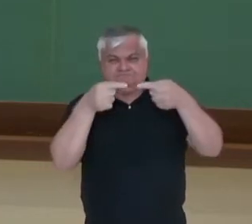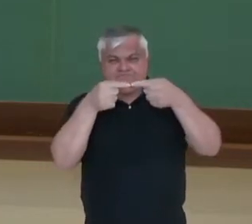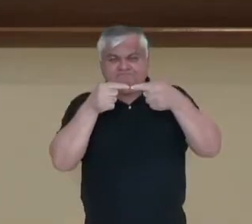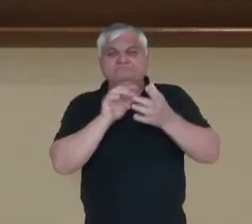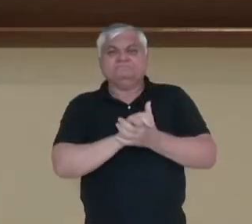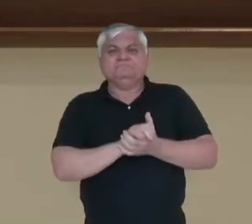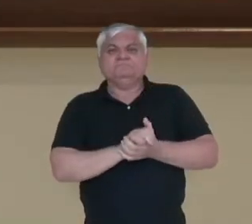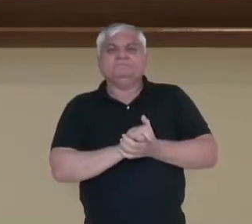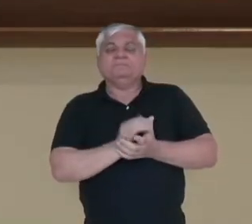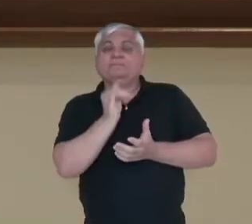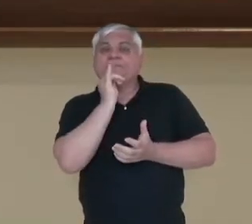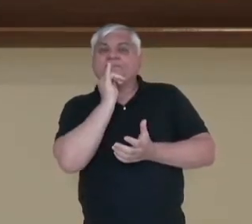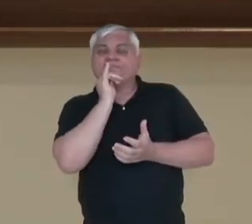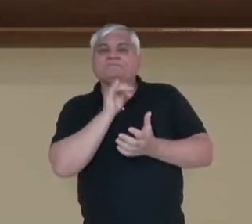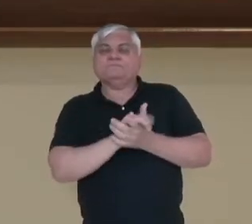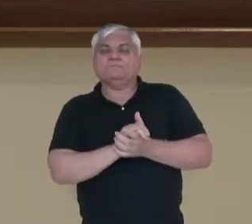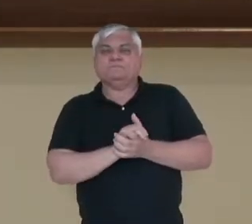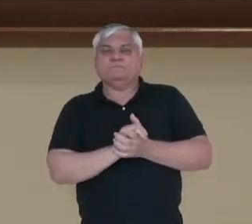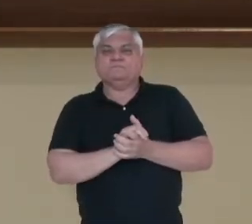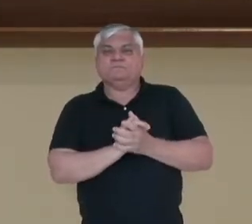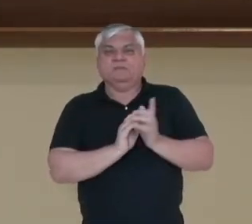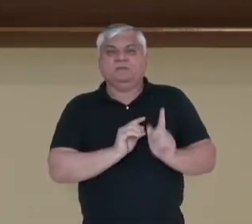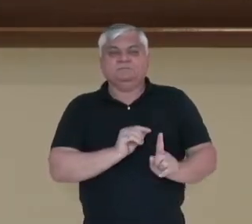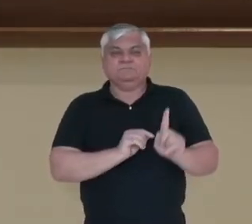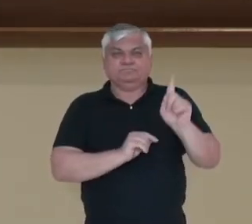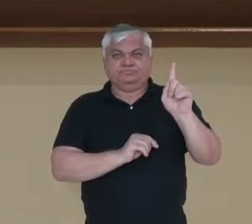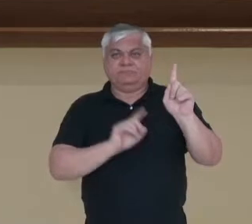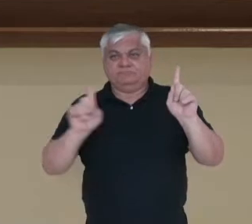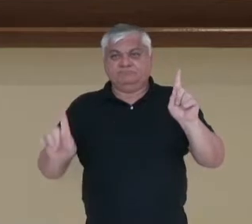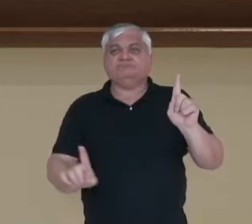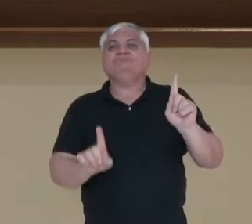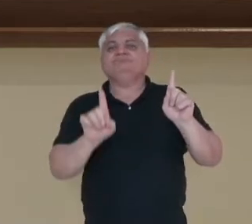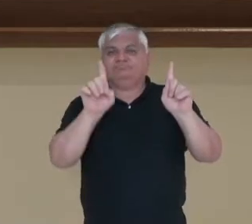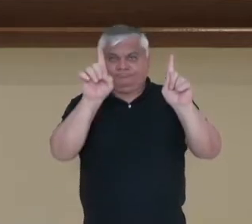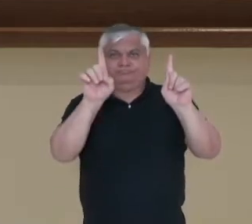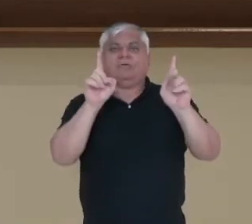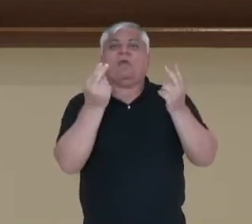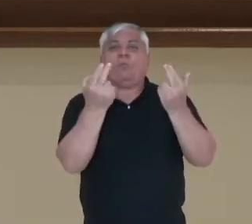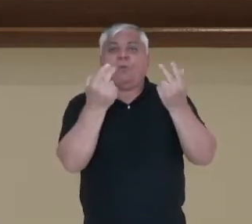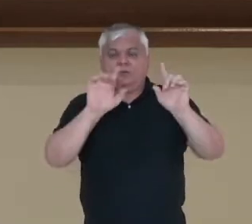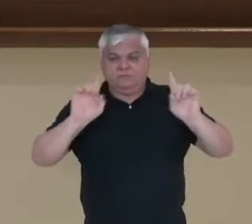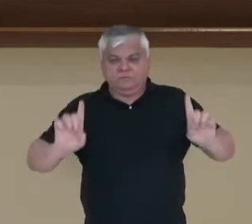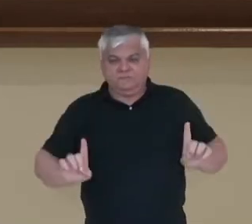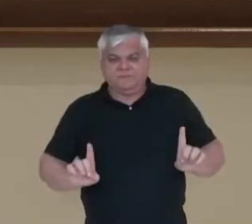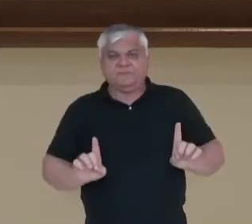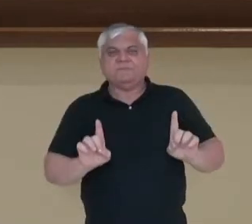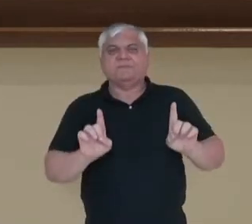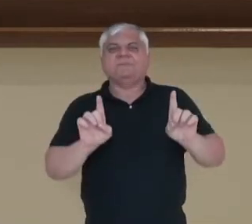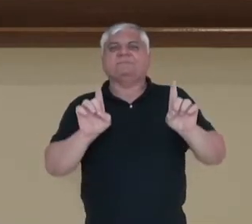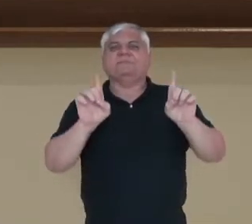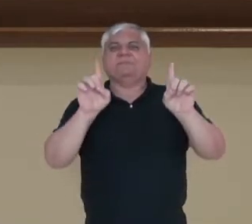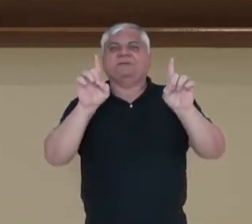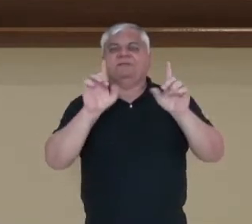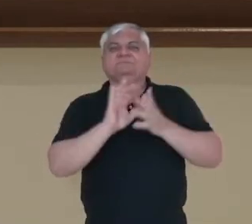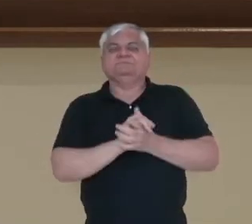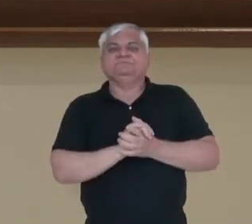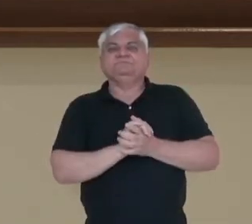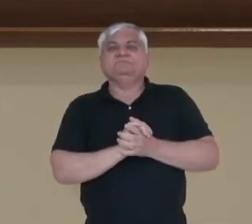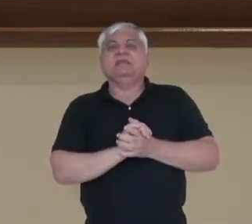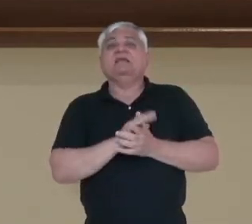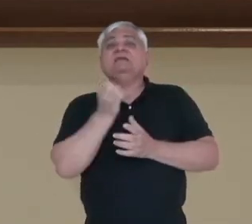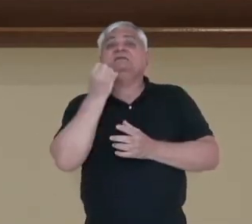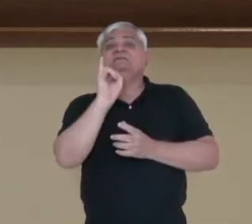tá? Ou seja, quando uma grandeza aumenta, a outra também aumenta, a outra grandeza também aumenta. Quando